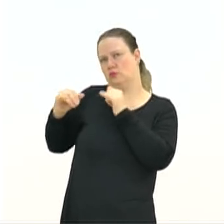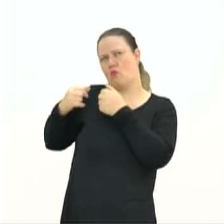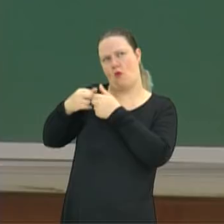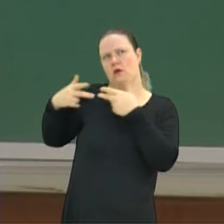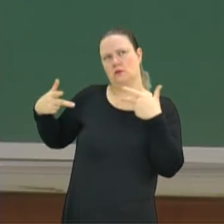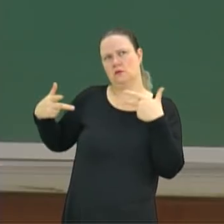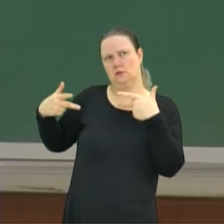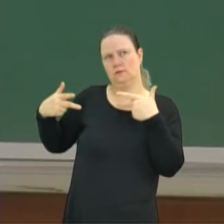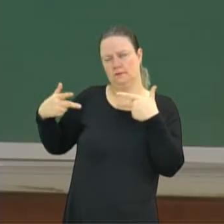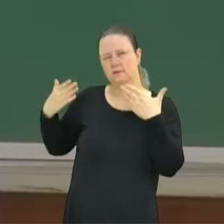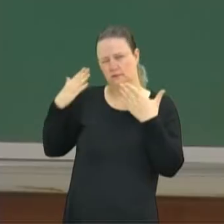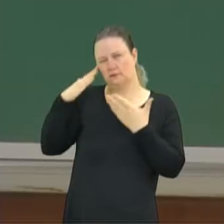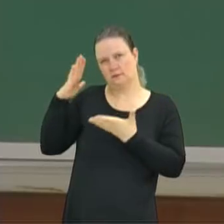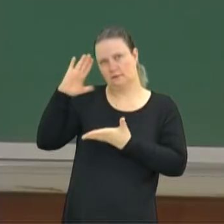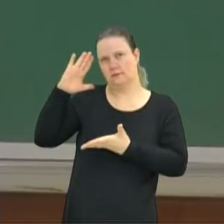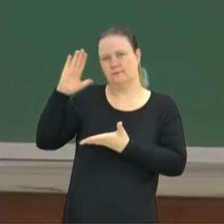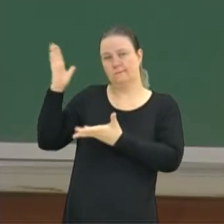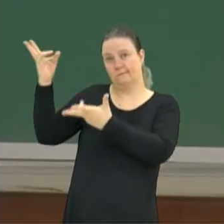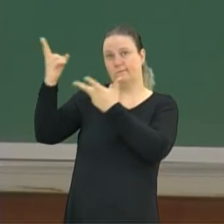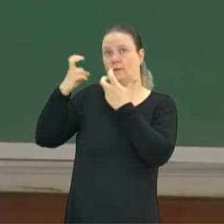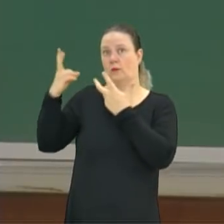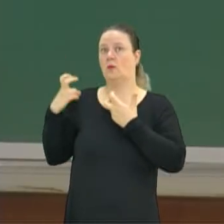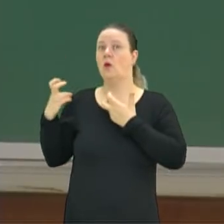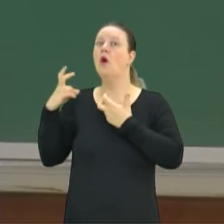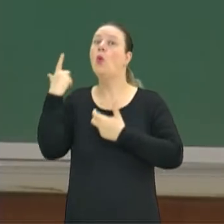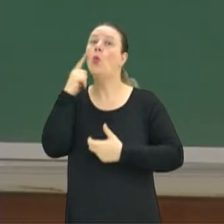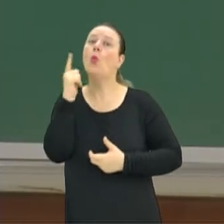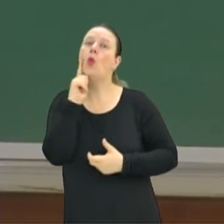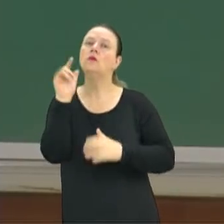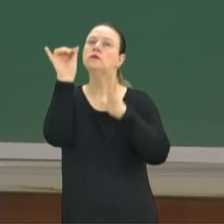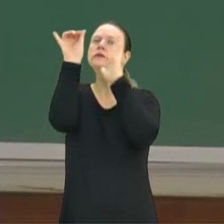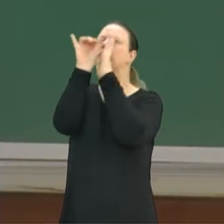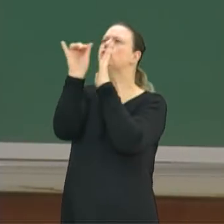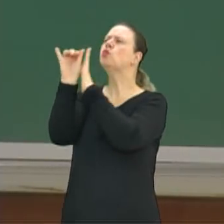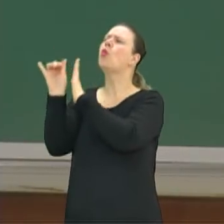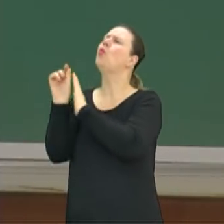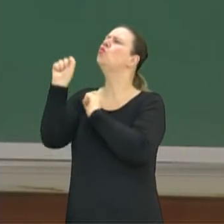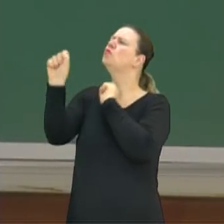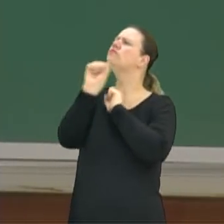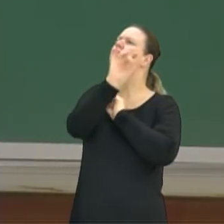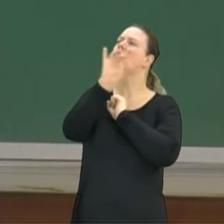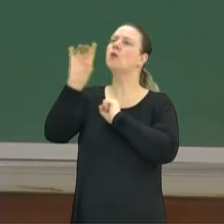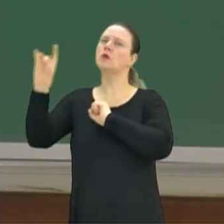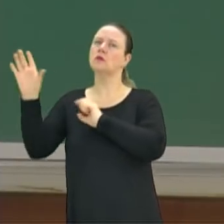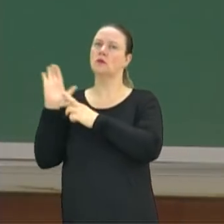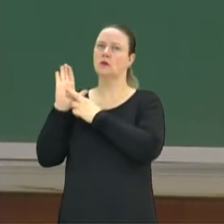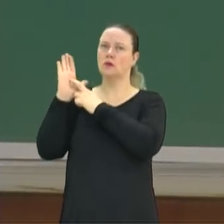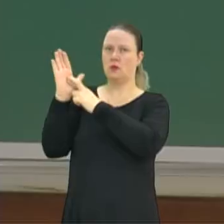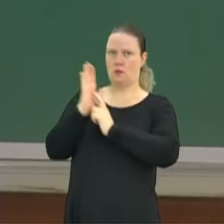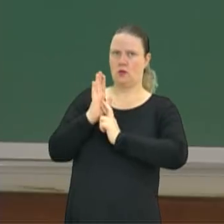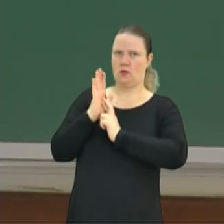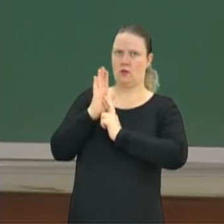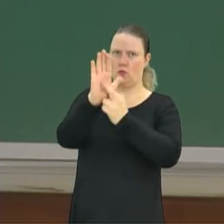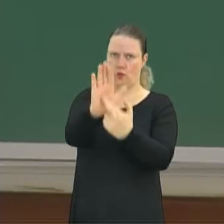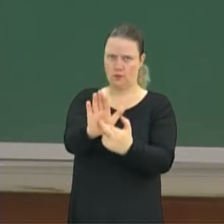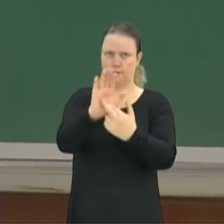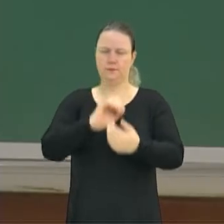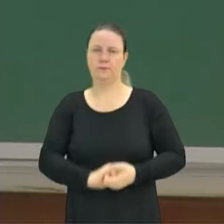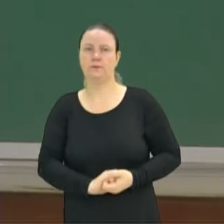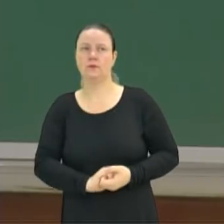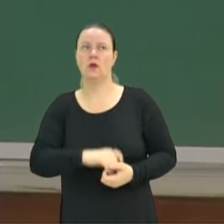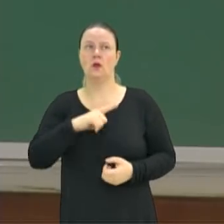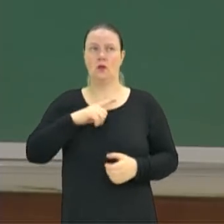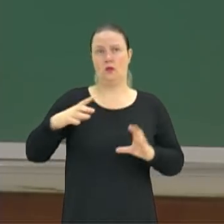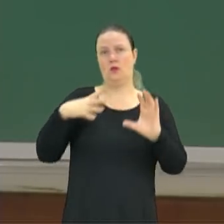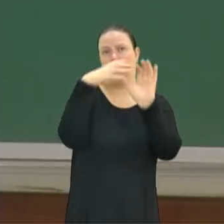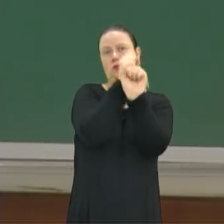representa? A gente vai falar sobre elas, mas você só olhando aqui, você já consegue identificar o que cada uma está representando. A numérica, o número de organismos. Então,